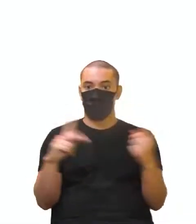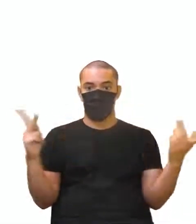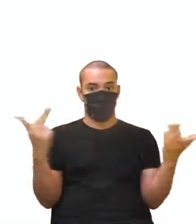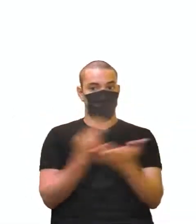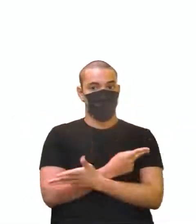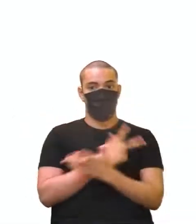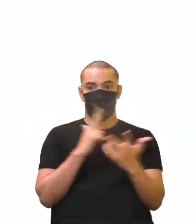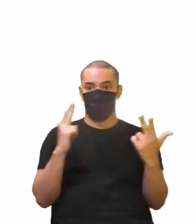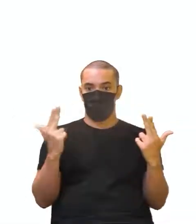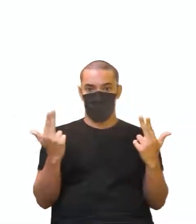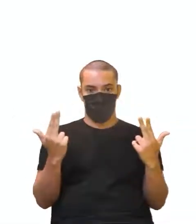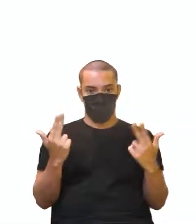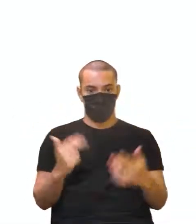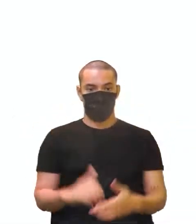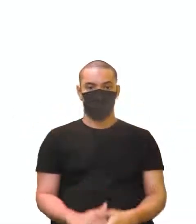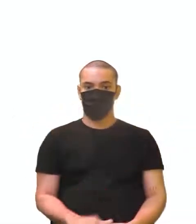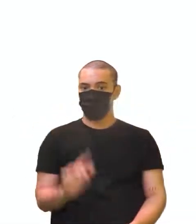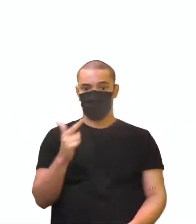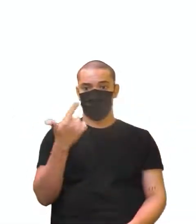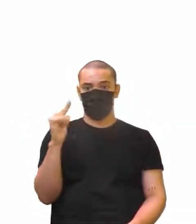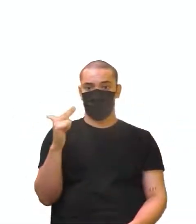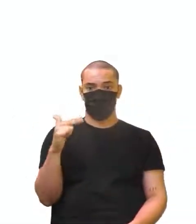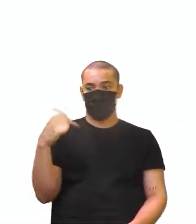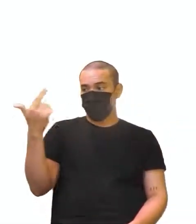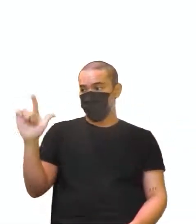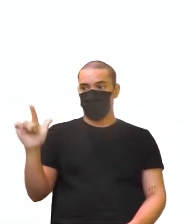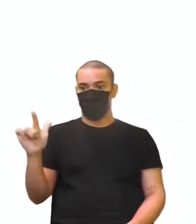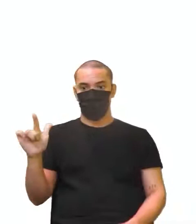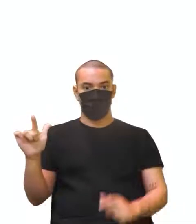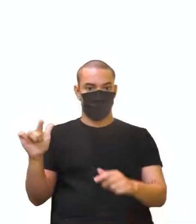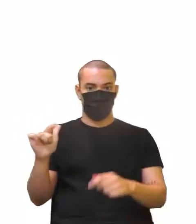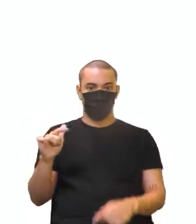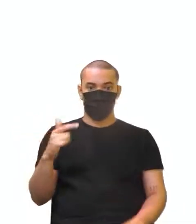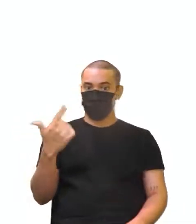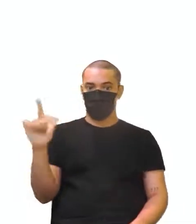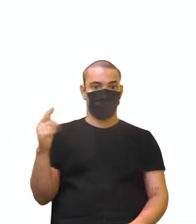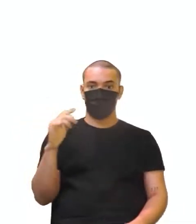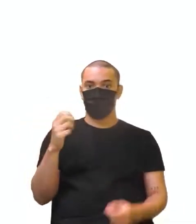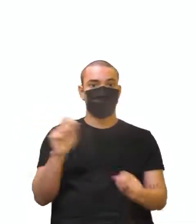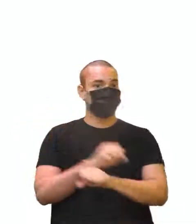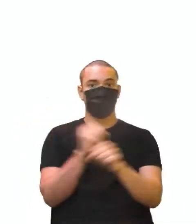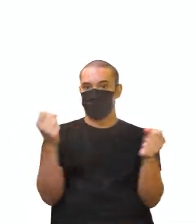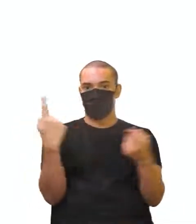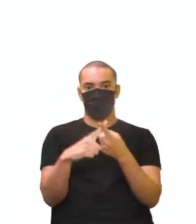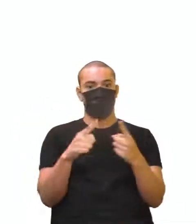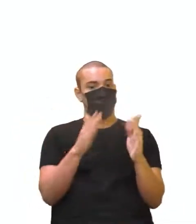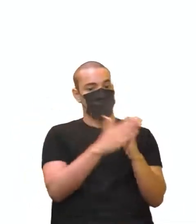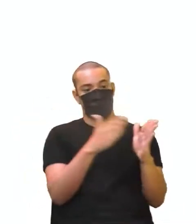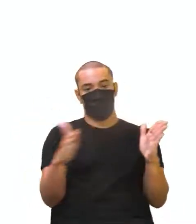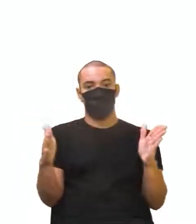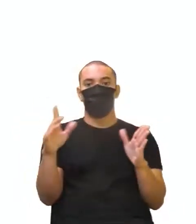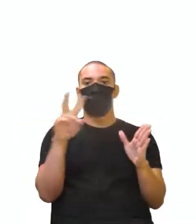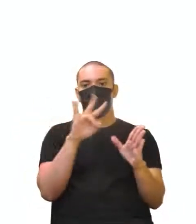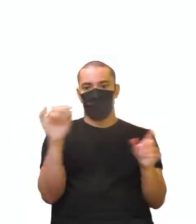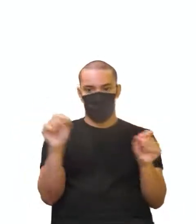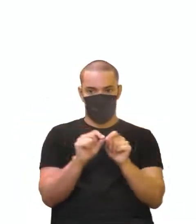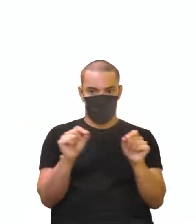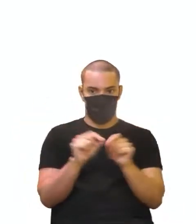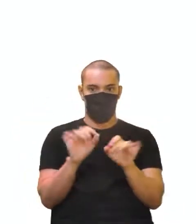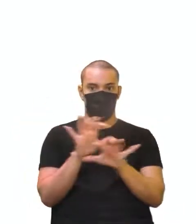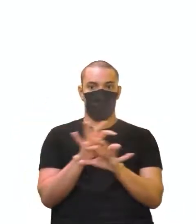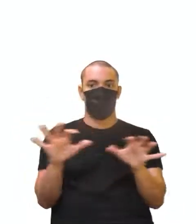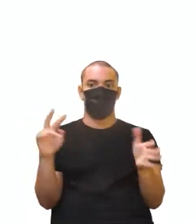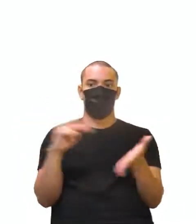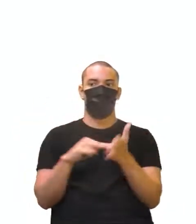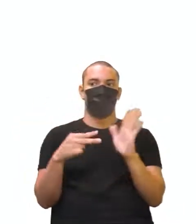eventos que se excluem. Se sair o 2, não vai sair o outro. Se sair o 4, não vai sair o número 6 ou o 2. E assim sucessivamente. E